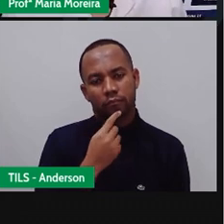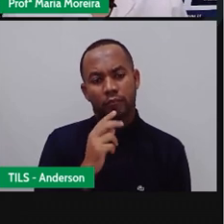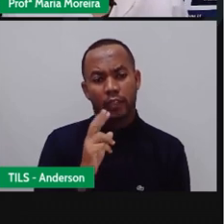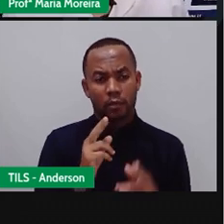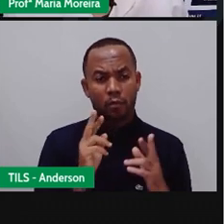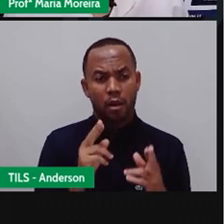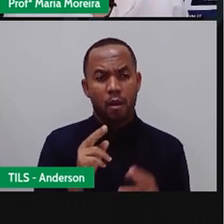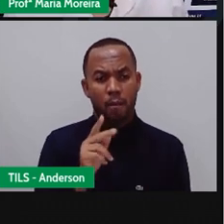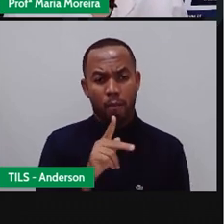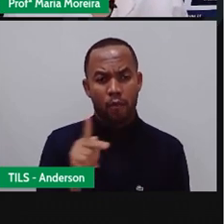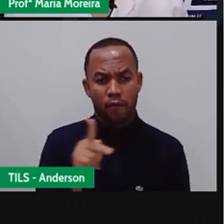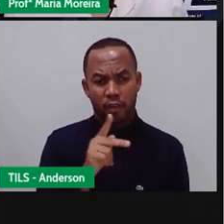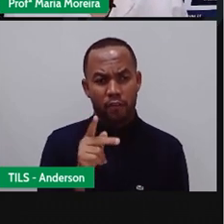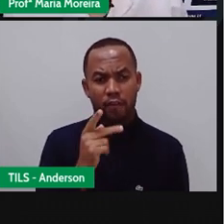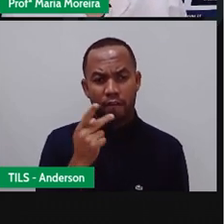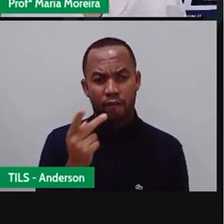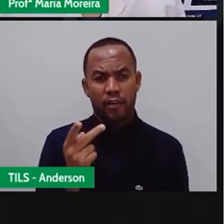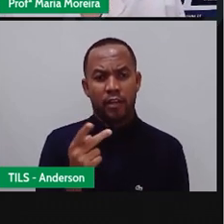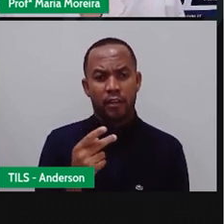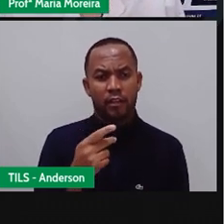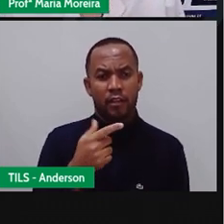a pro fala fala